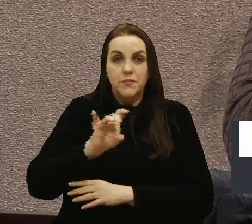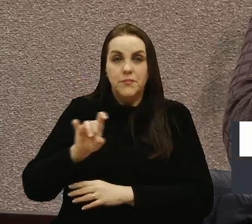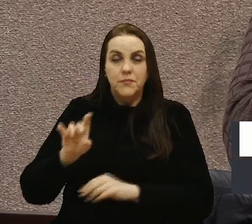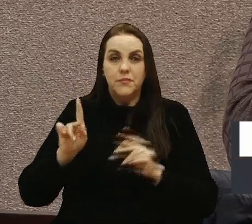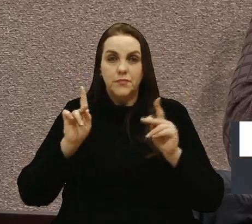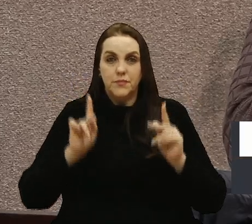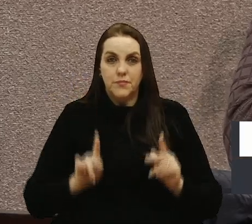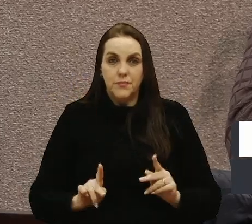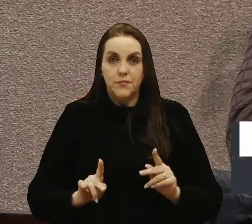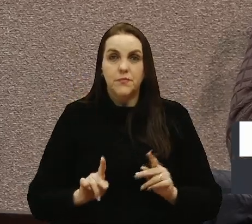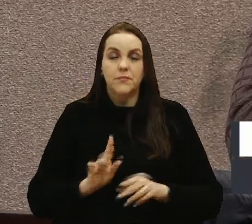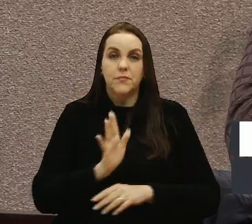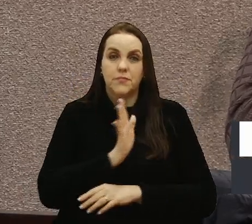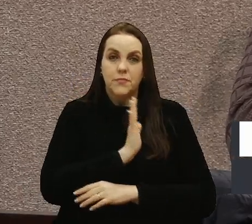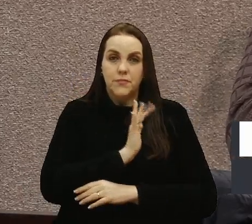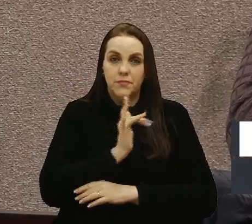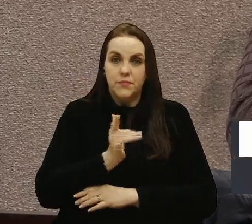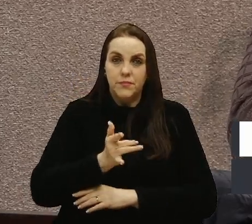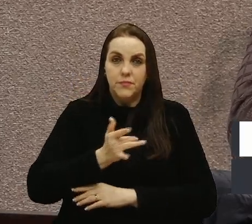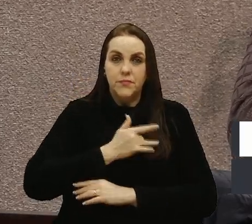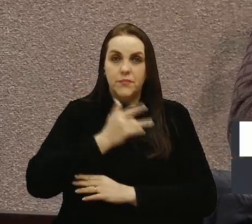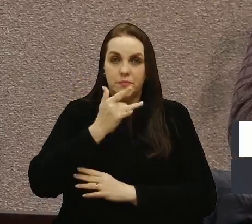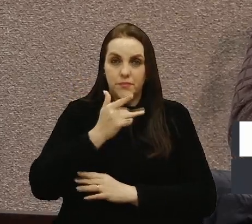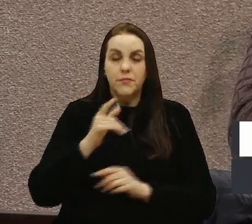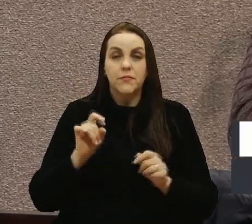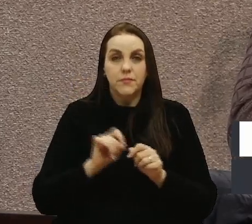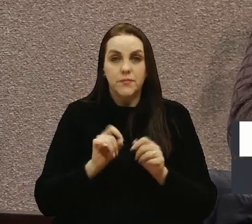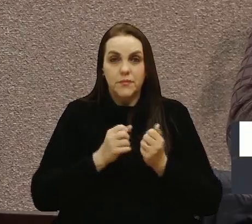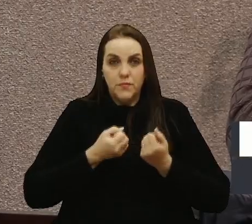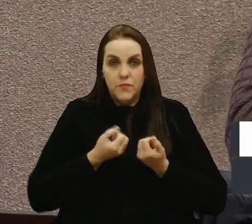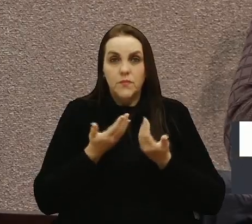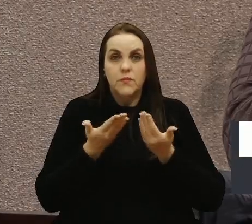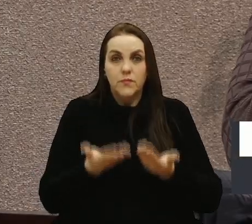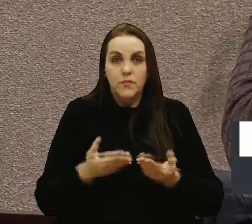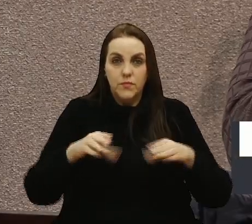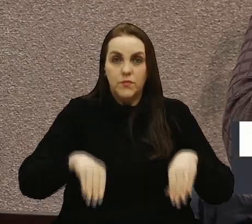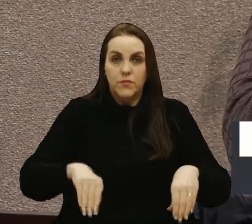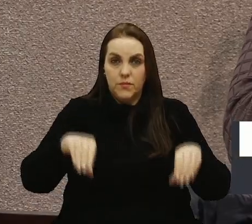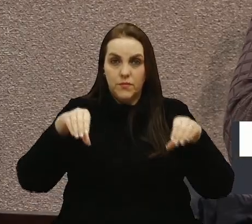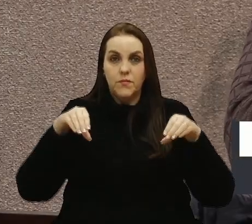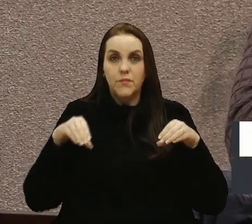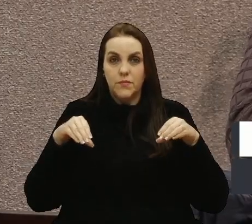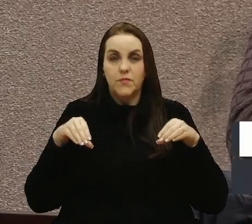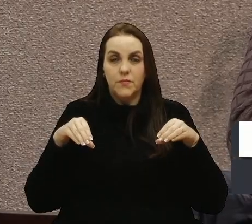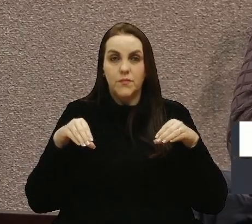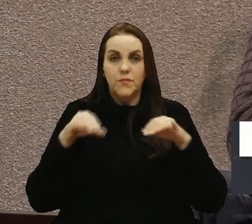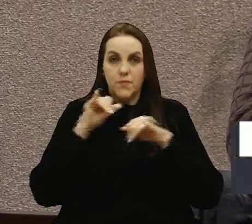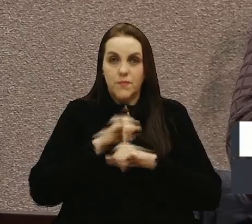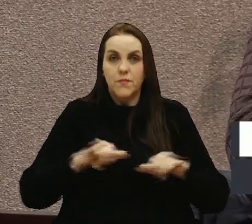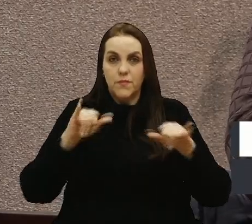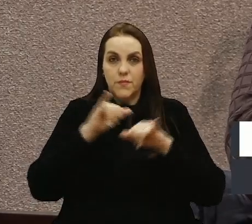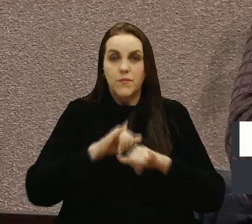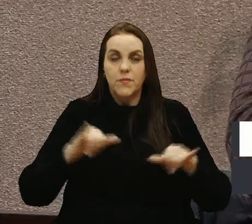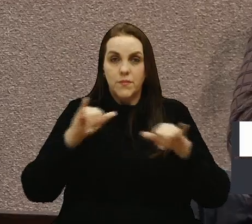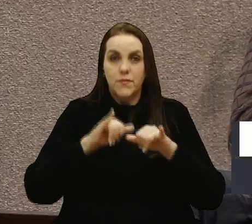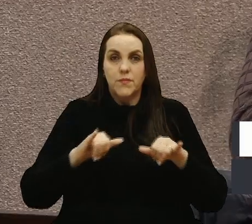teve o seu coração tocado e que fez uma doação de cobertor para a nossa campanha para